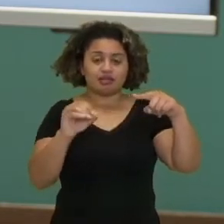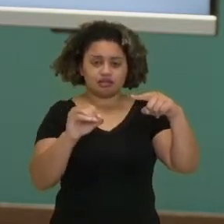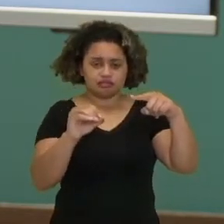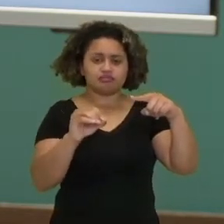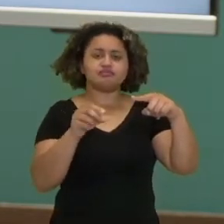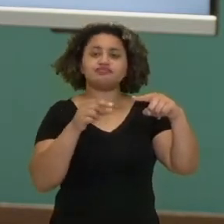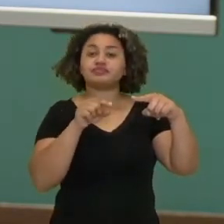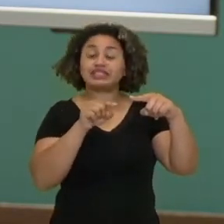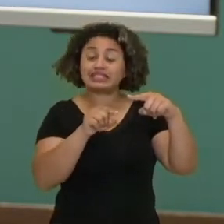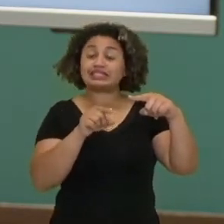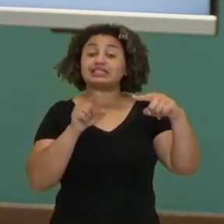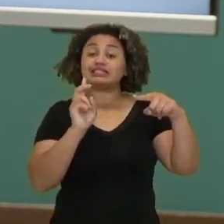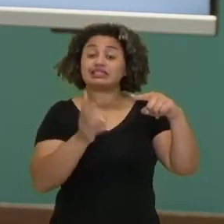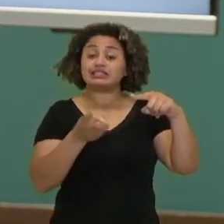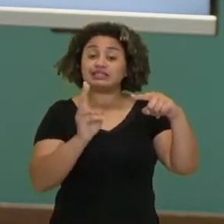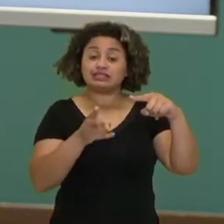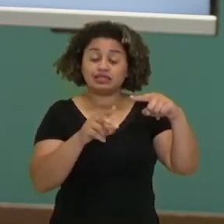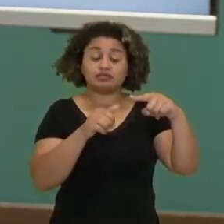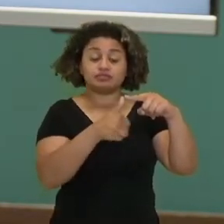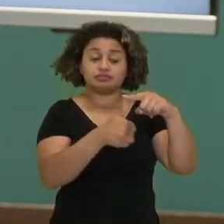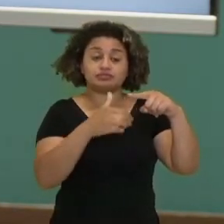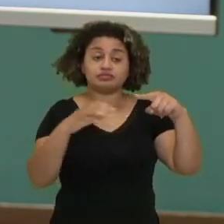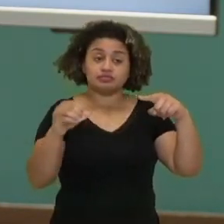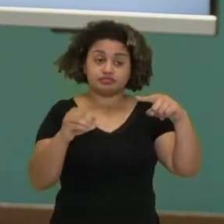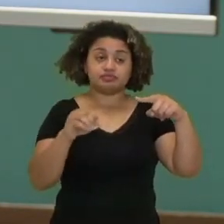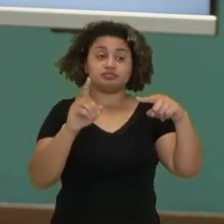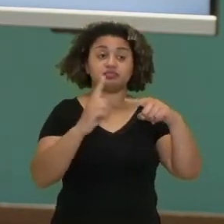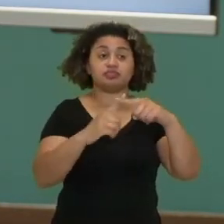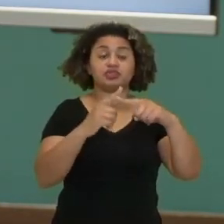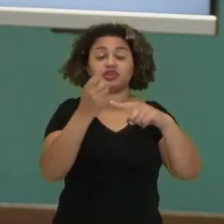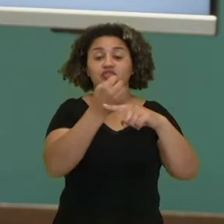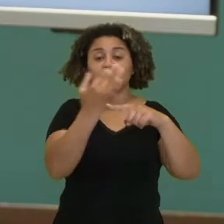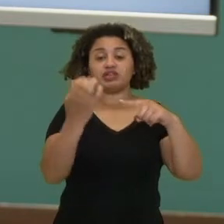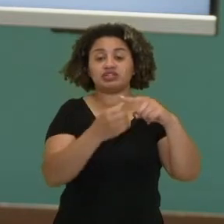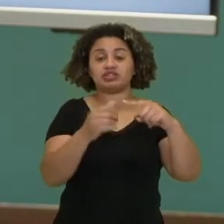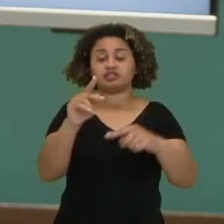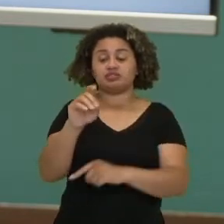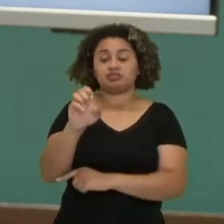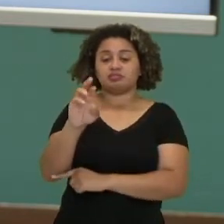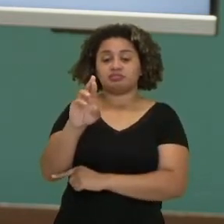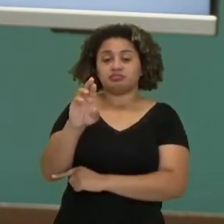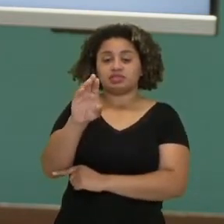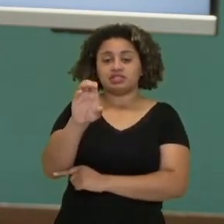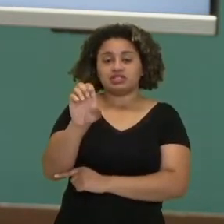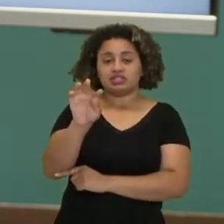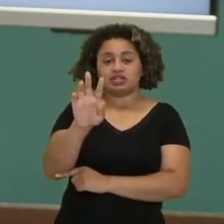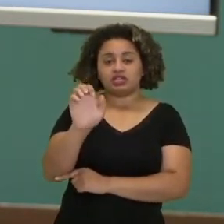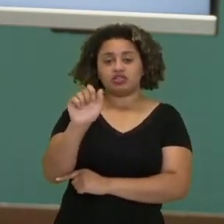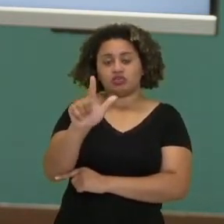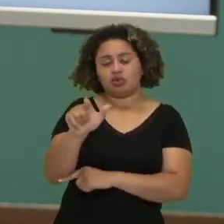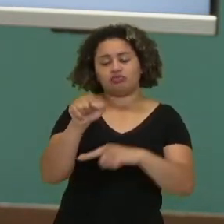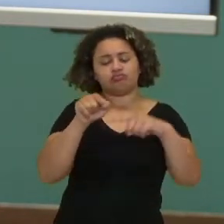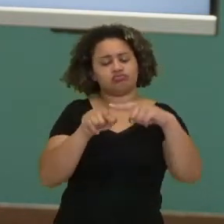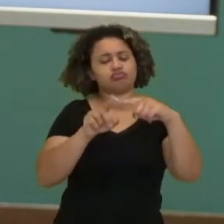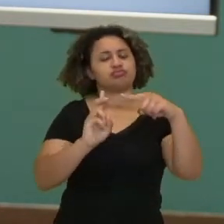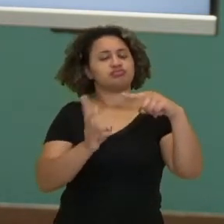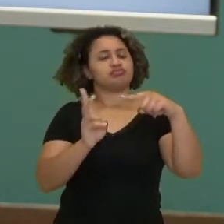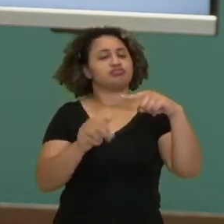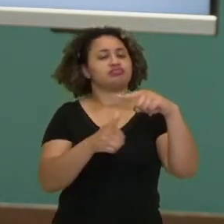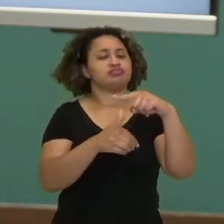falamos em fração percentual, significa que o denominador da fração é igual a